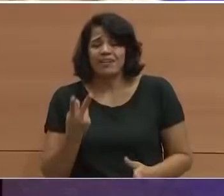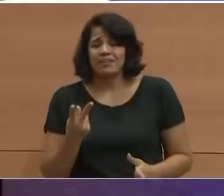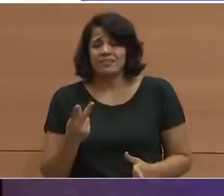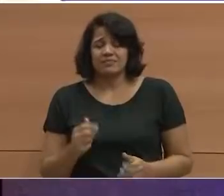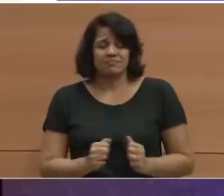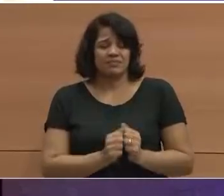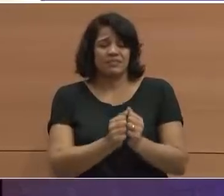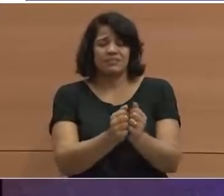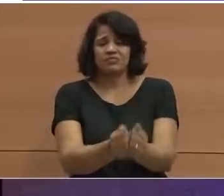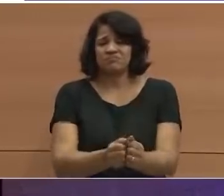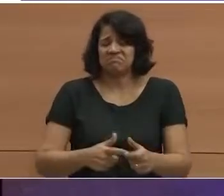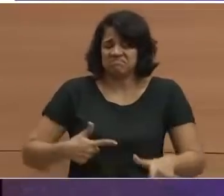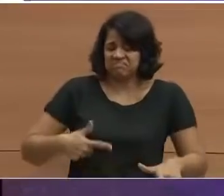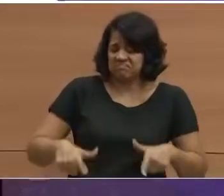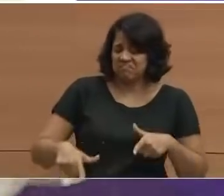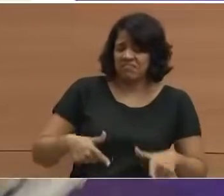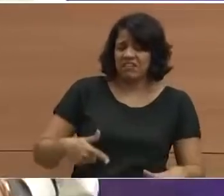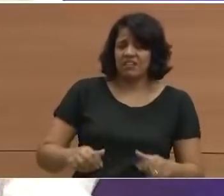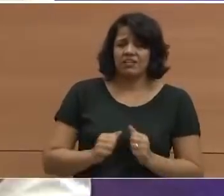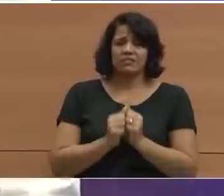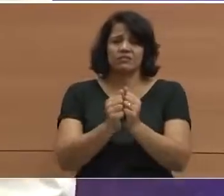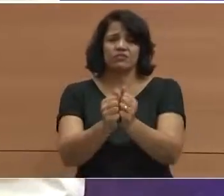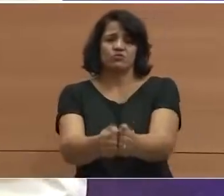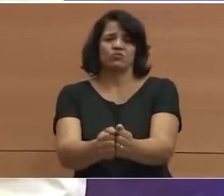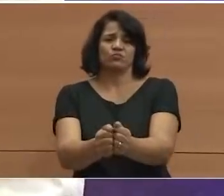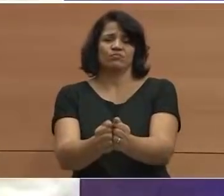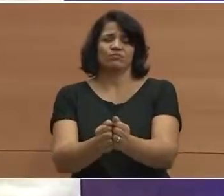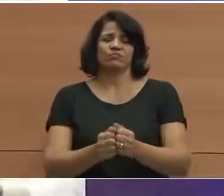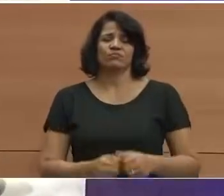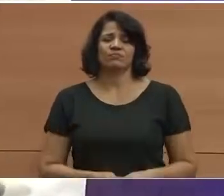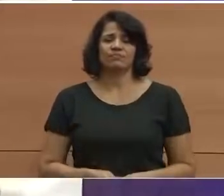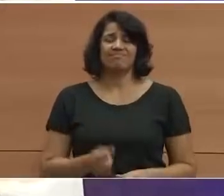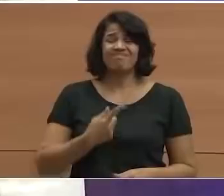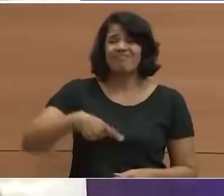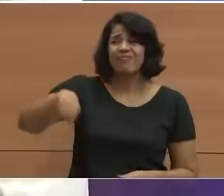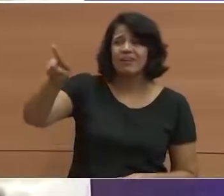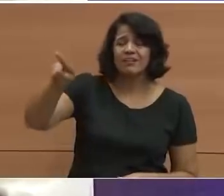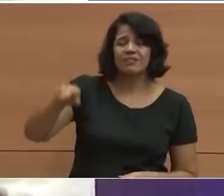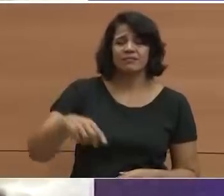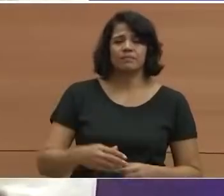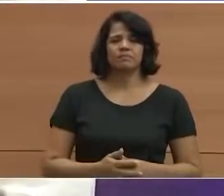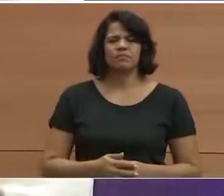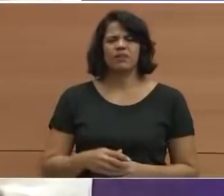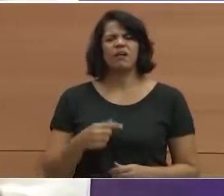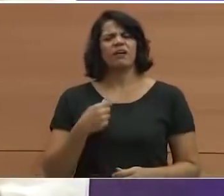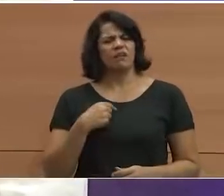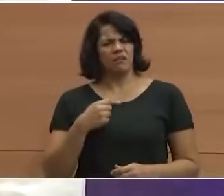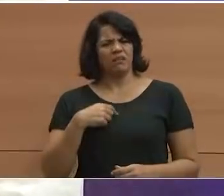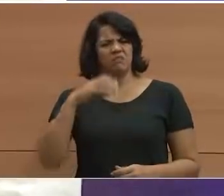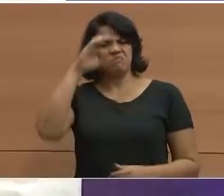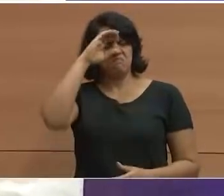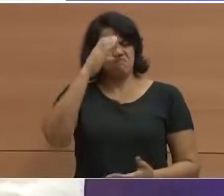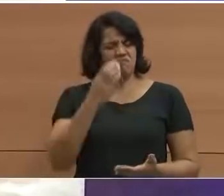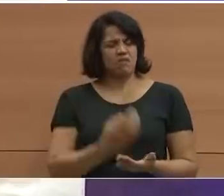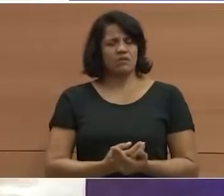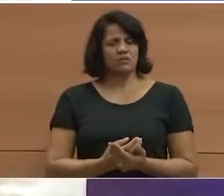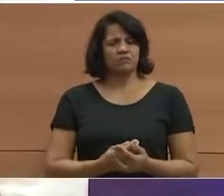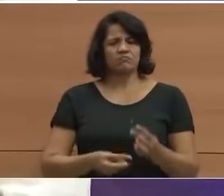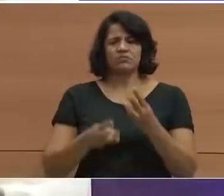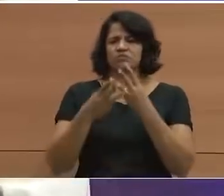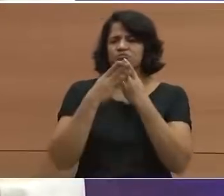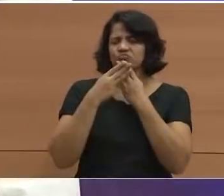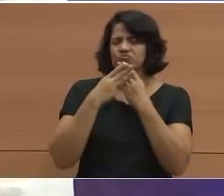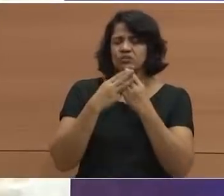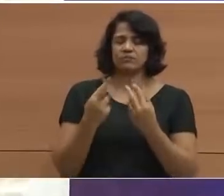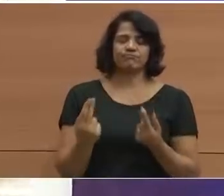não tem lugar para viver, ele tem que sair, tem que ir para outro lugar. E eu acredito, irmãos, que os judeus não são menos radicais.